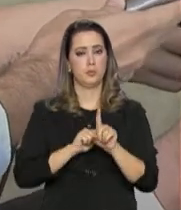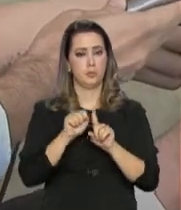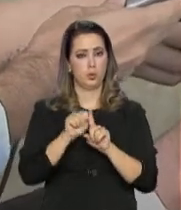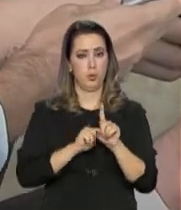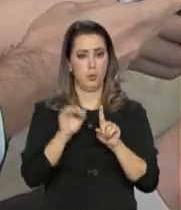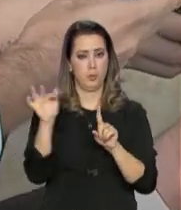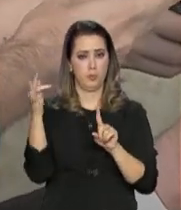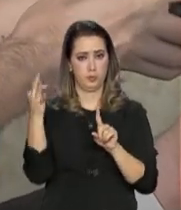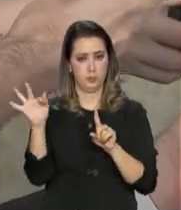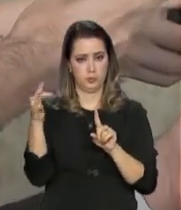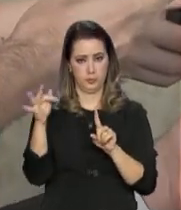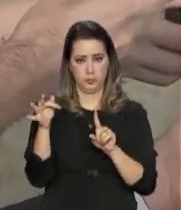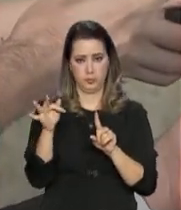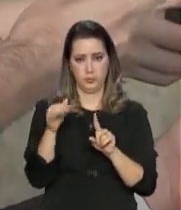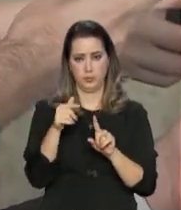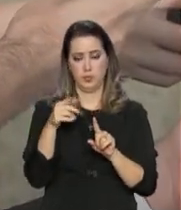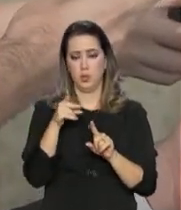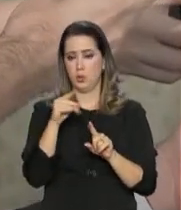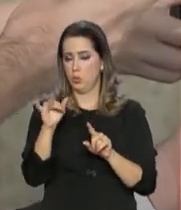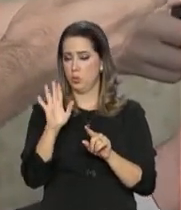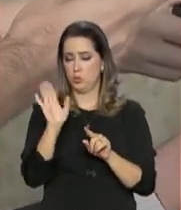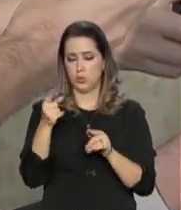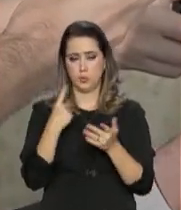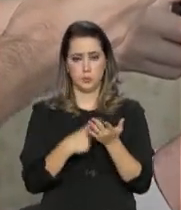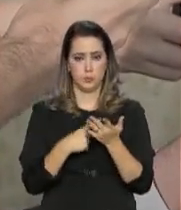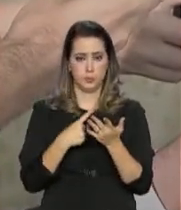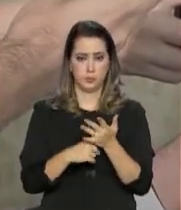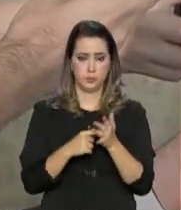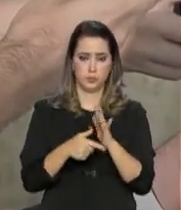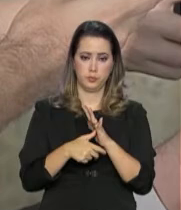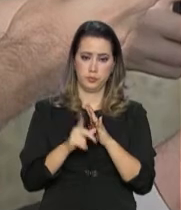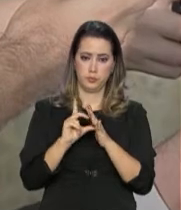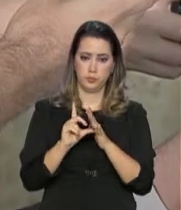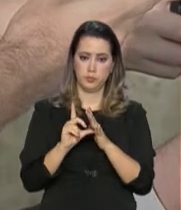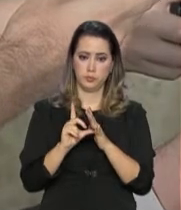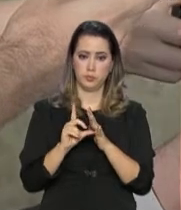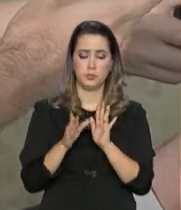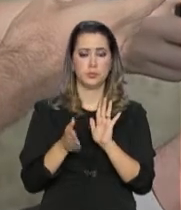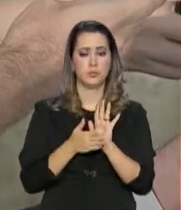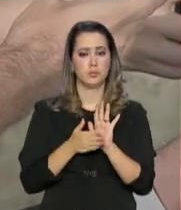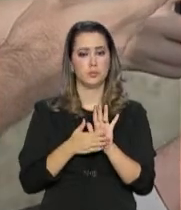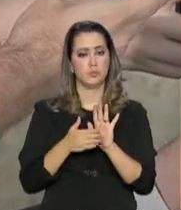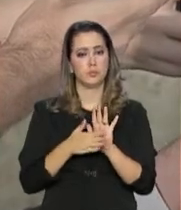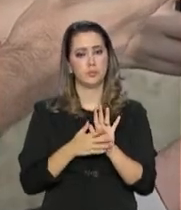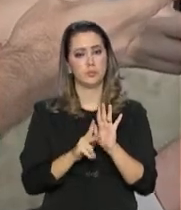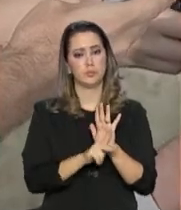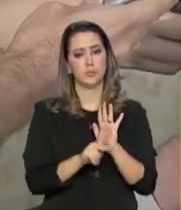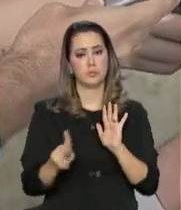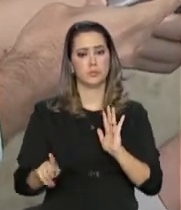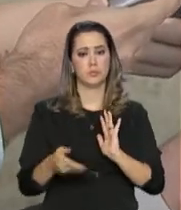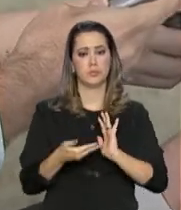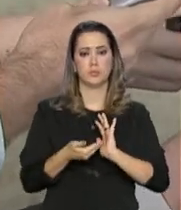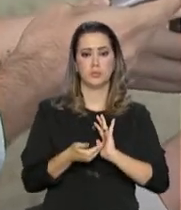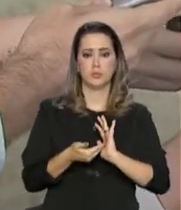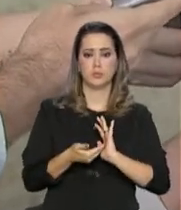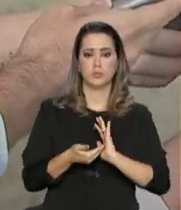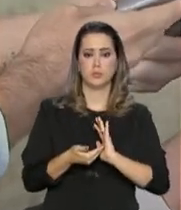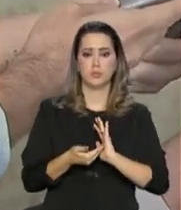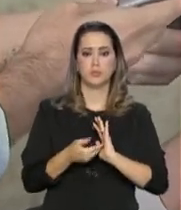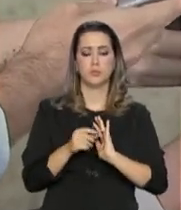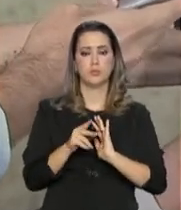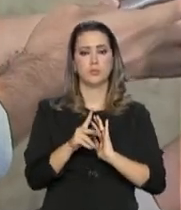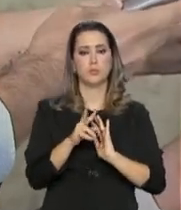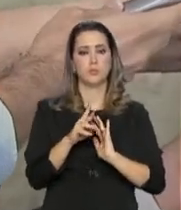fevereiro e nos dias estabelecidos na agenda proposta pelo presidente é da câmara dos